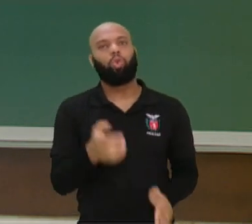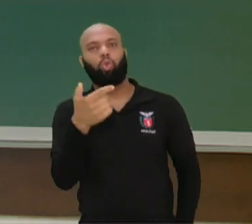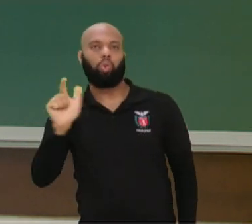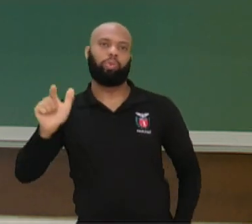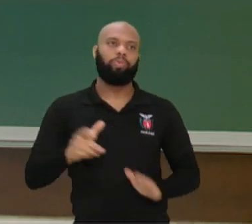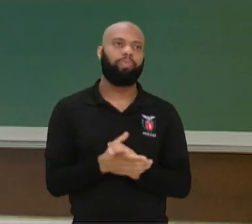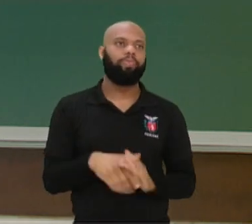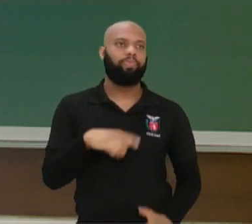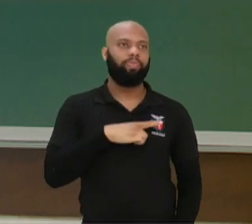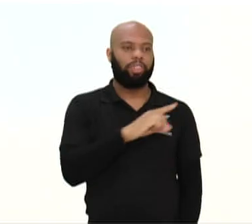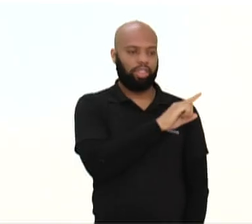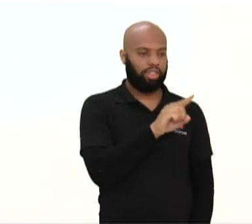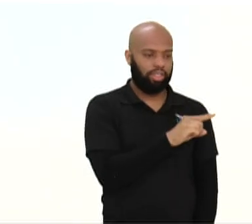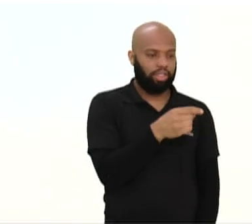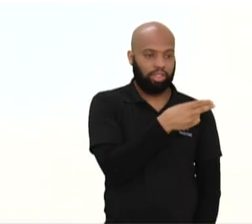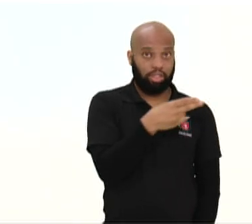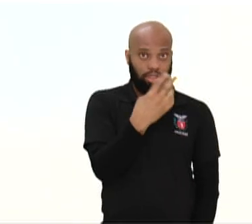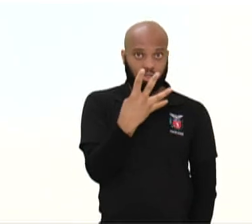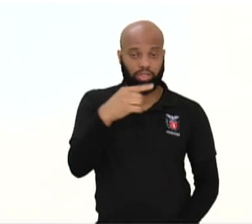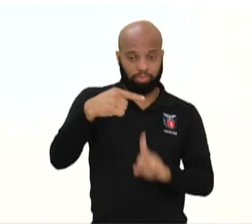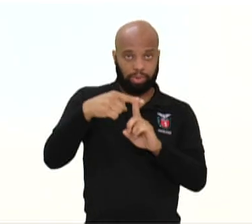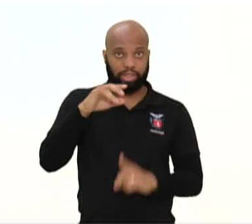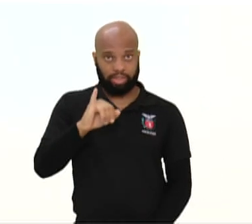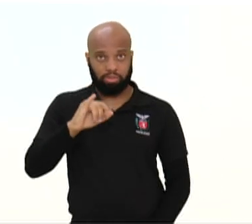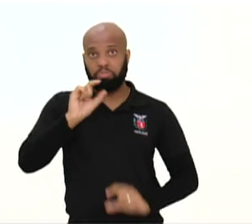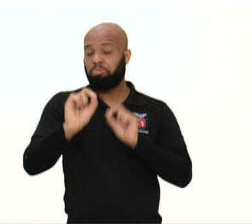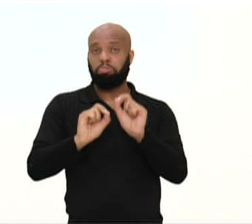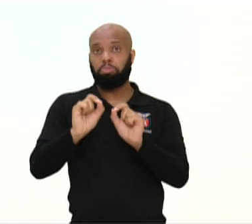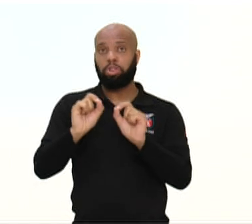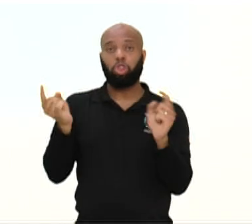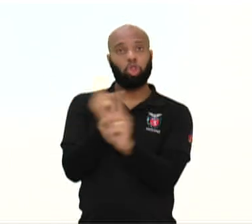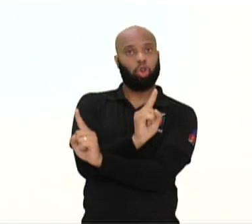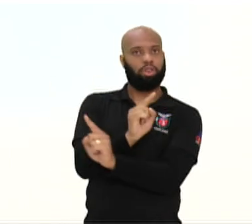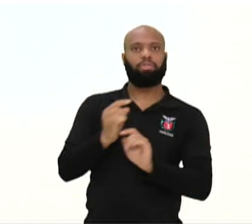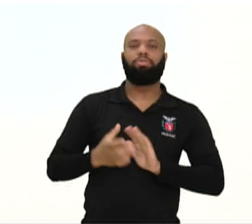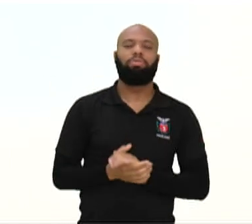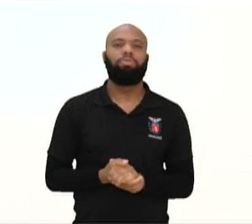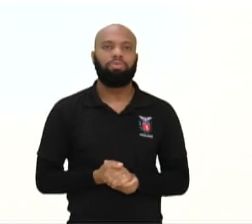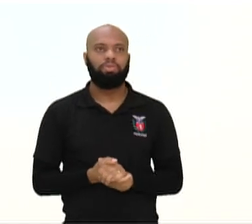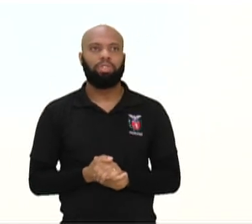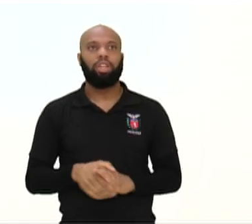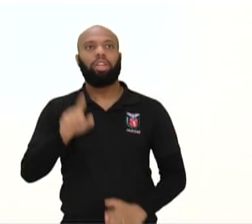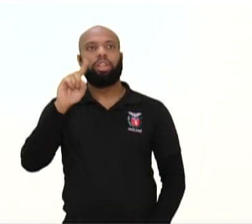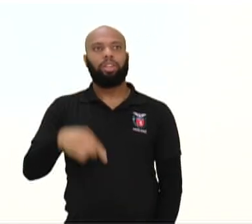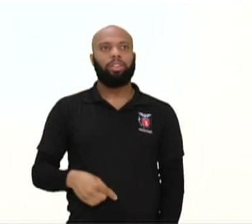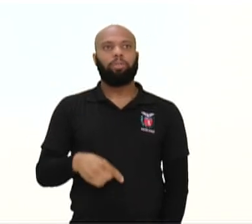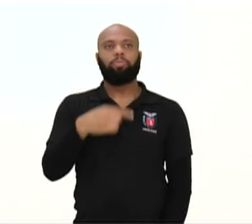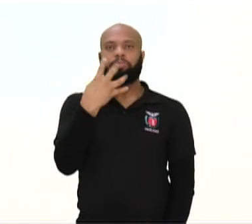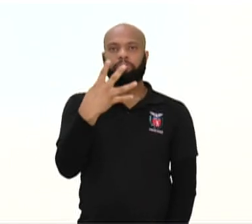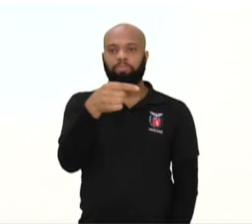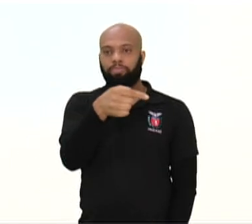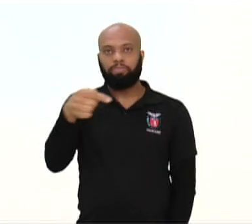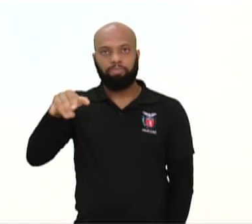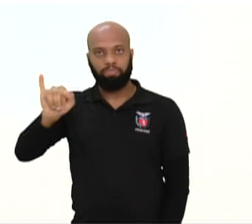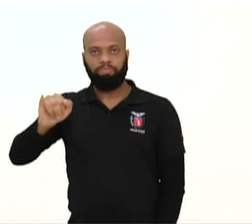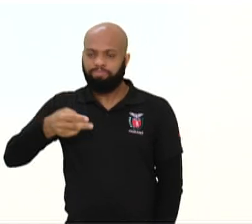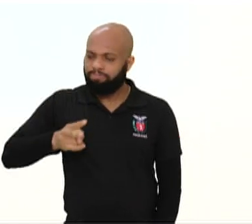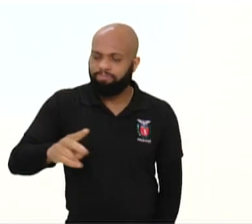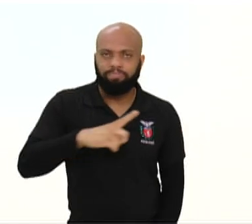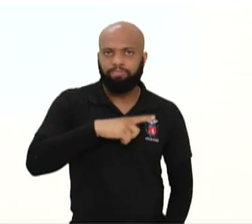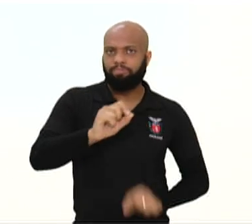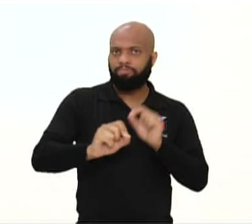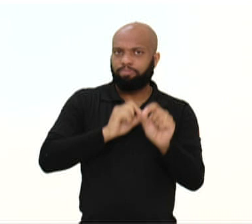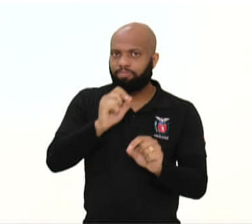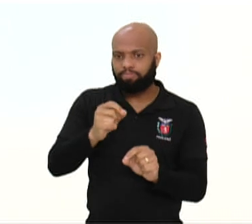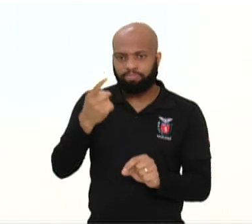Z é igual a 4 mais I, o seu conjugado será 4 menos I. Sempre prestando